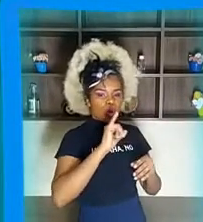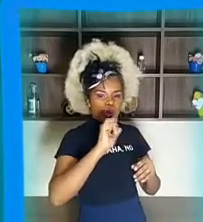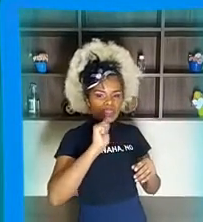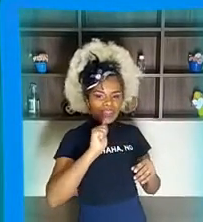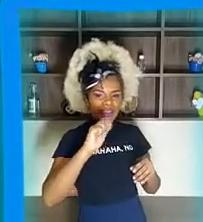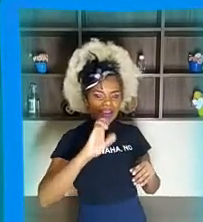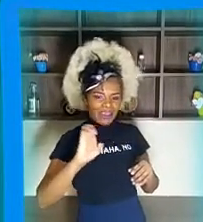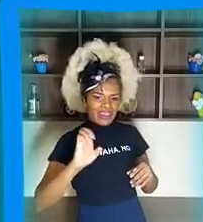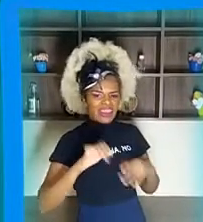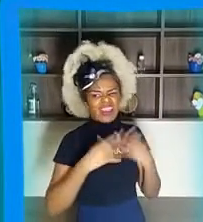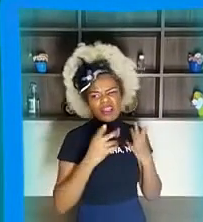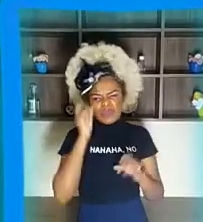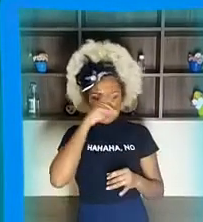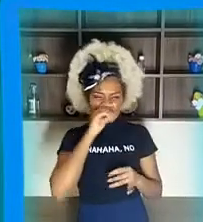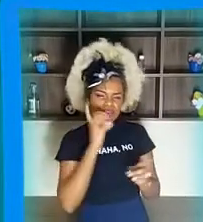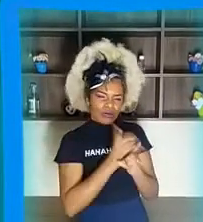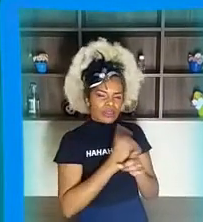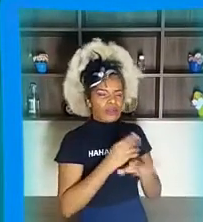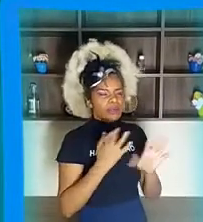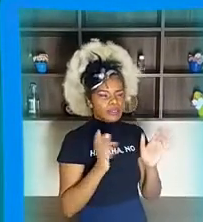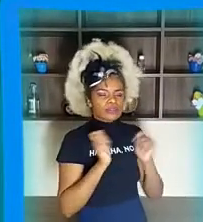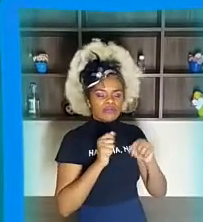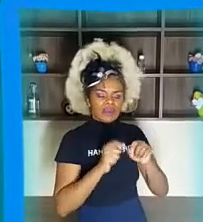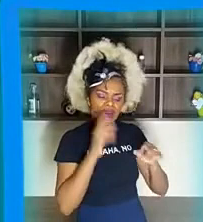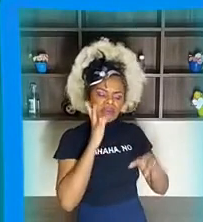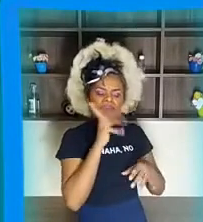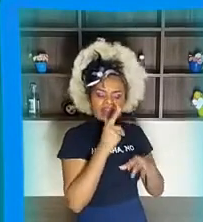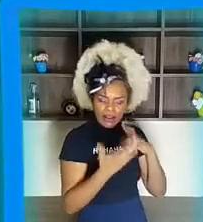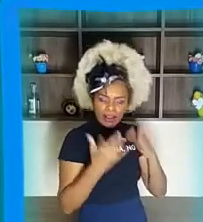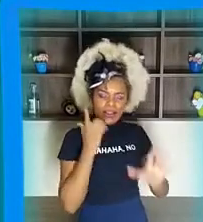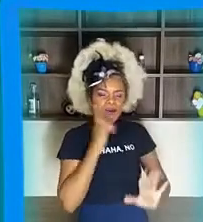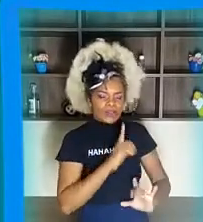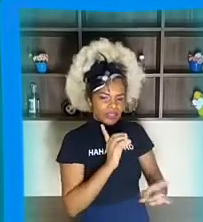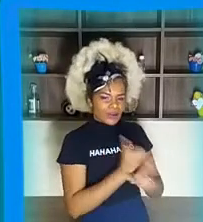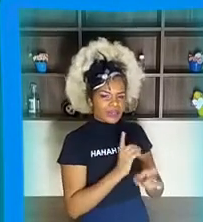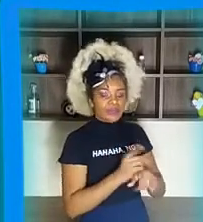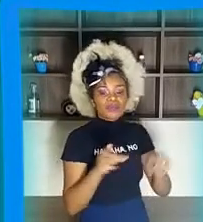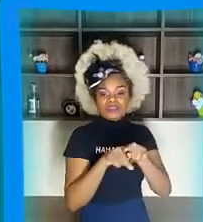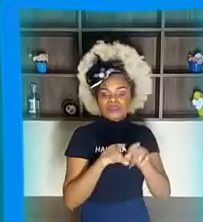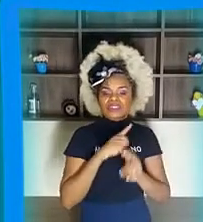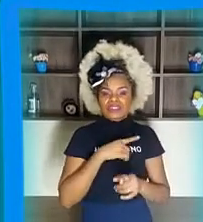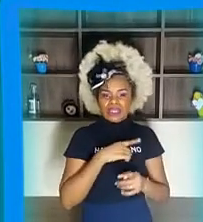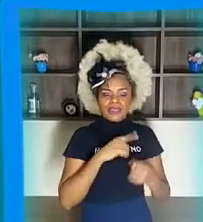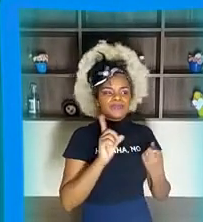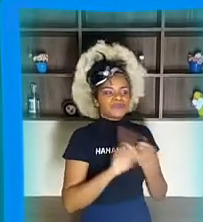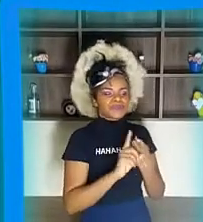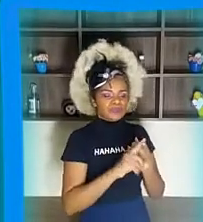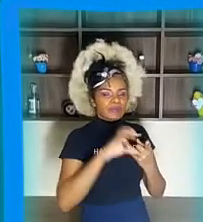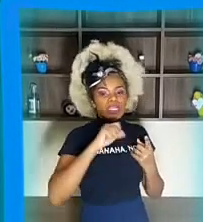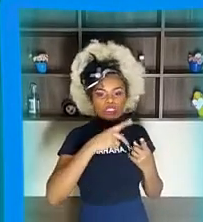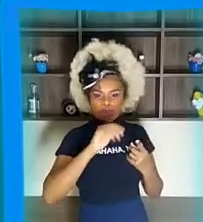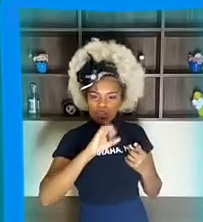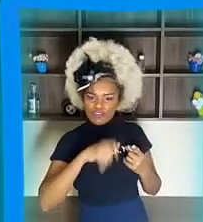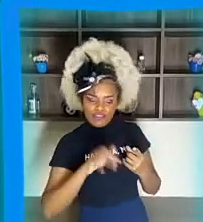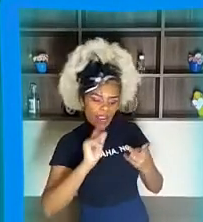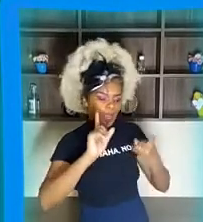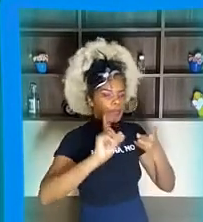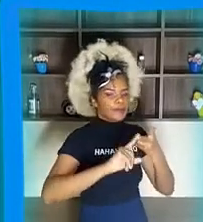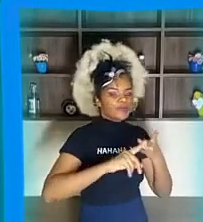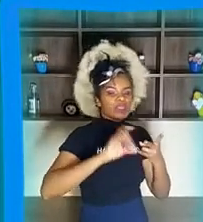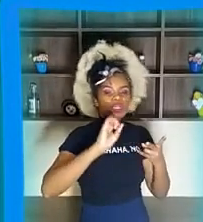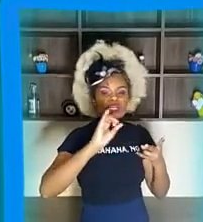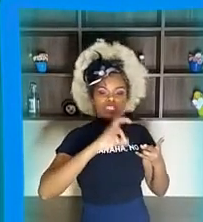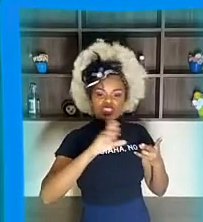Tá? Ele é meio dificinho de achar, mas vai devagarinho que você consegue achar. Mas nós temos, sim, perfil no Spotify, na